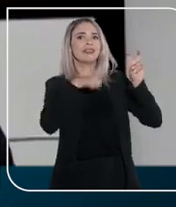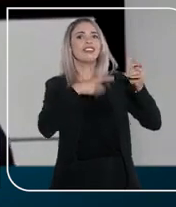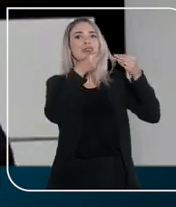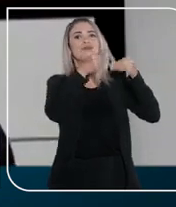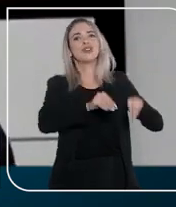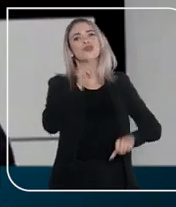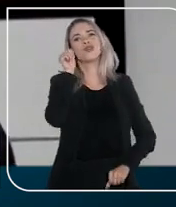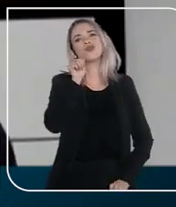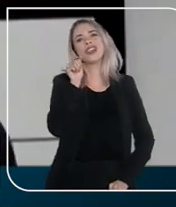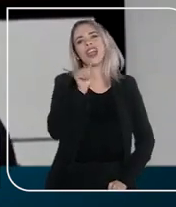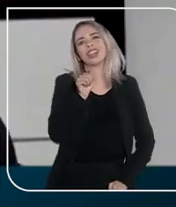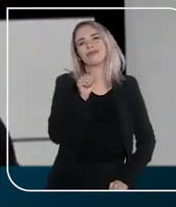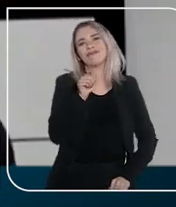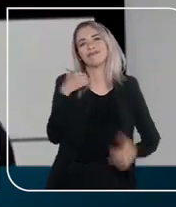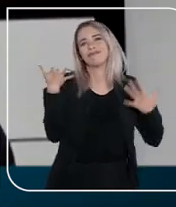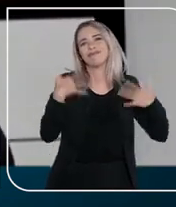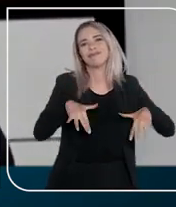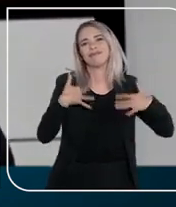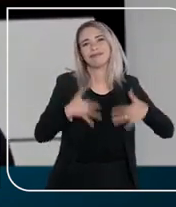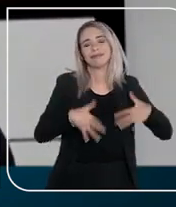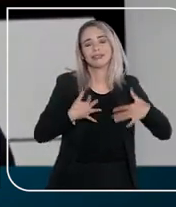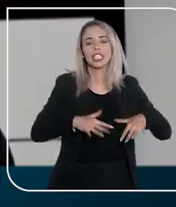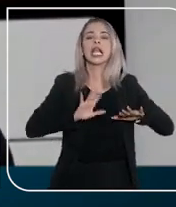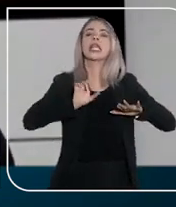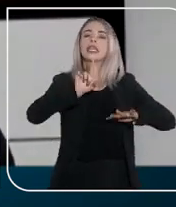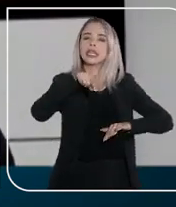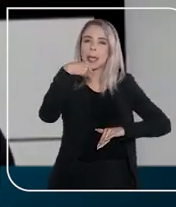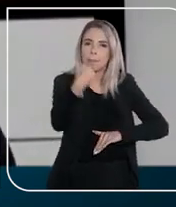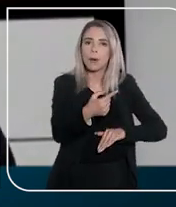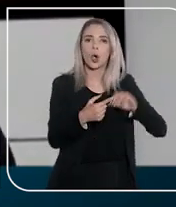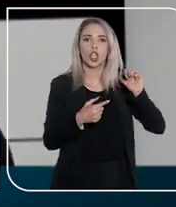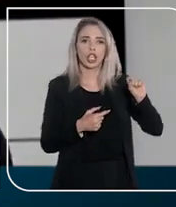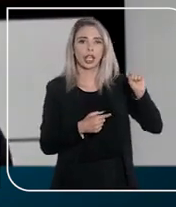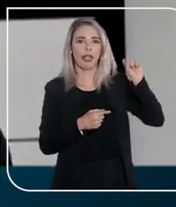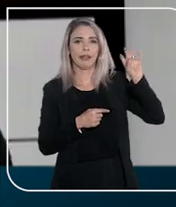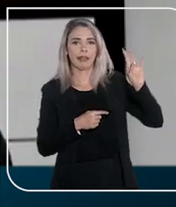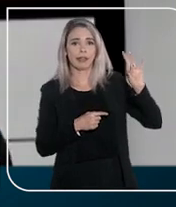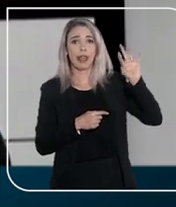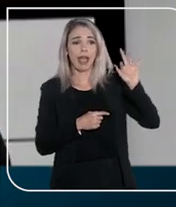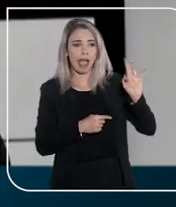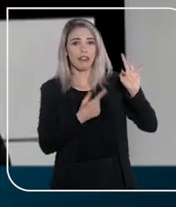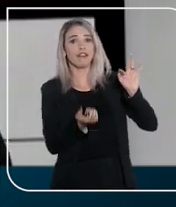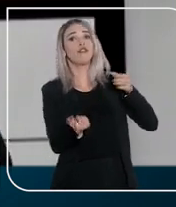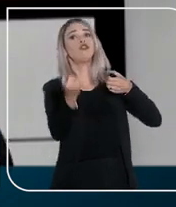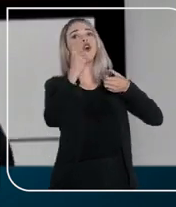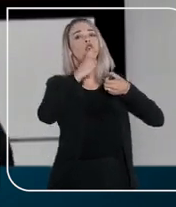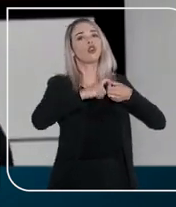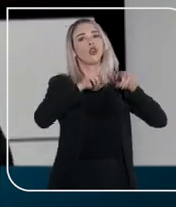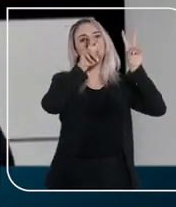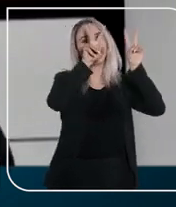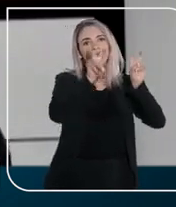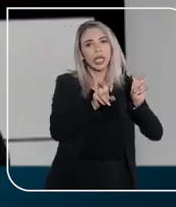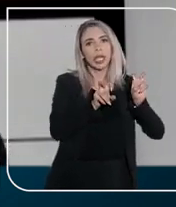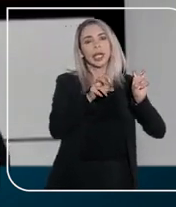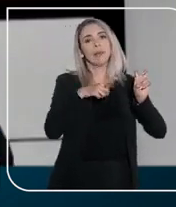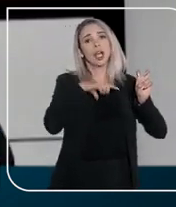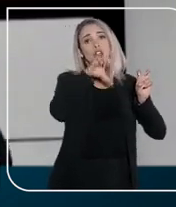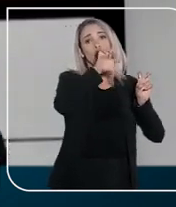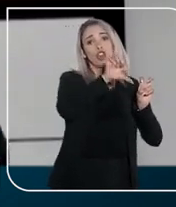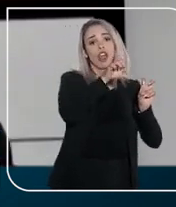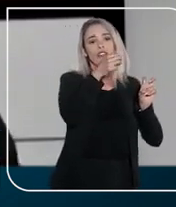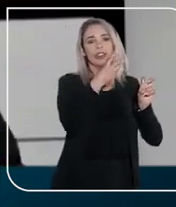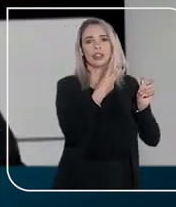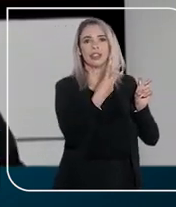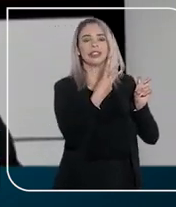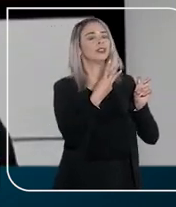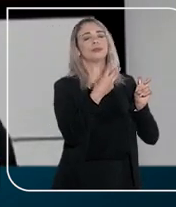severo às mulheres. Posteriormente, o Supremo Tribunal Federal recuperou essa discussão e no tema